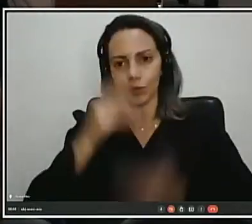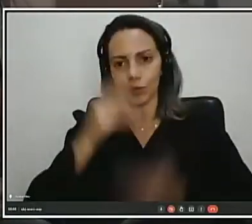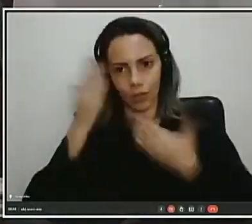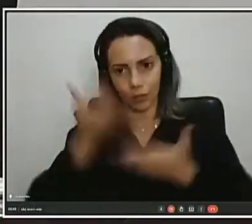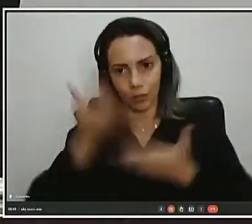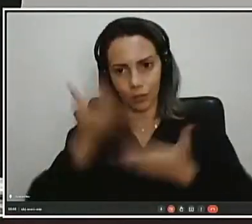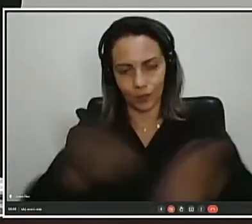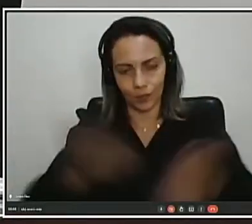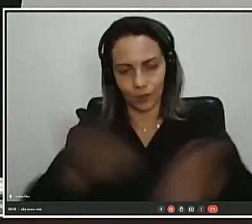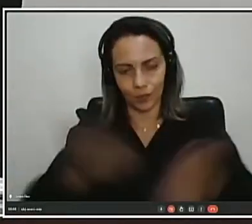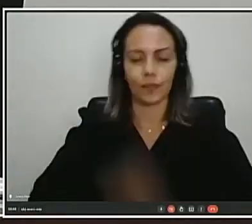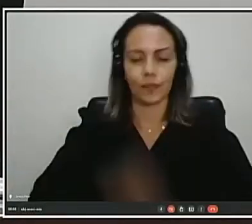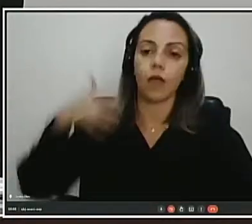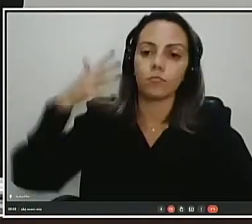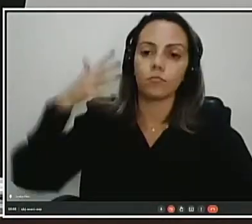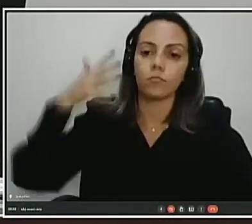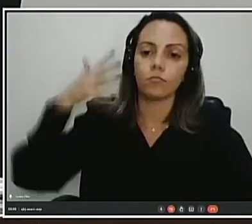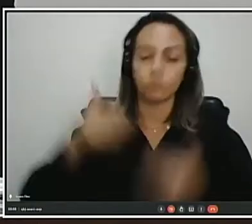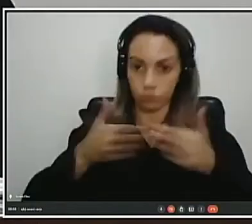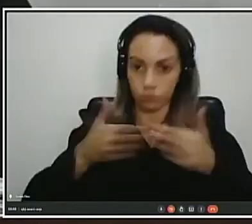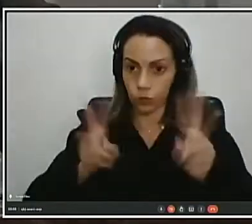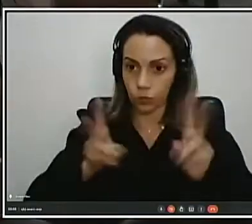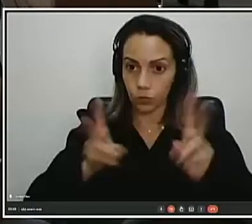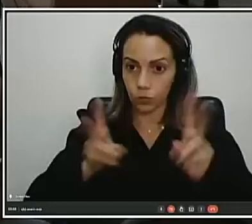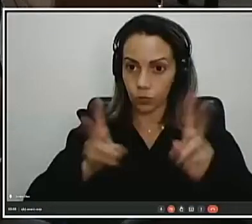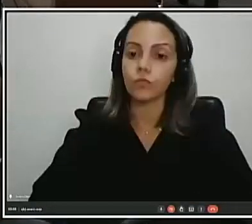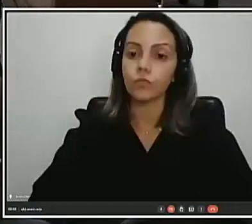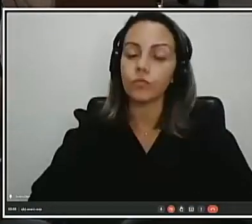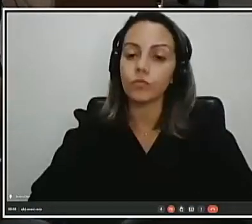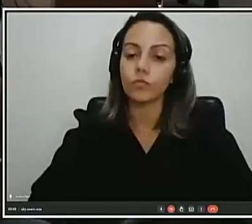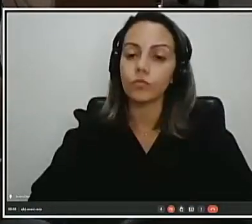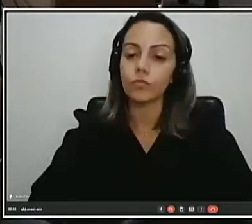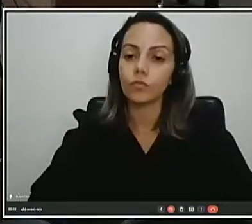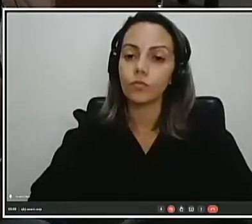A palavra continua em aberto.